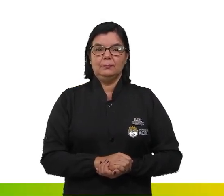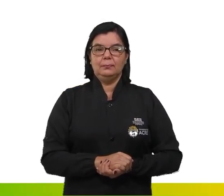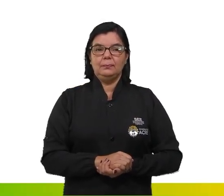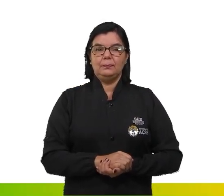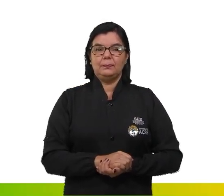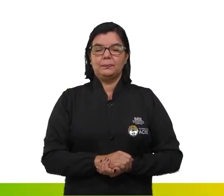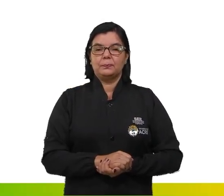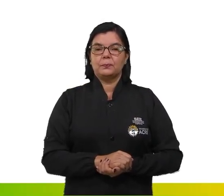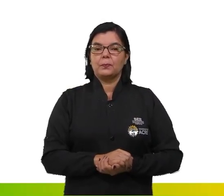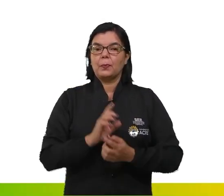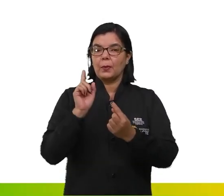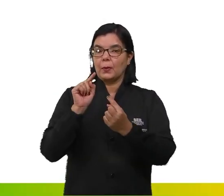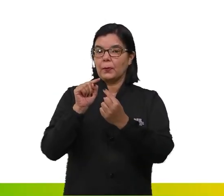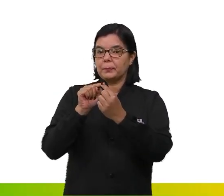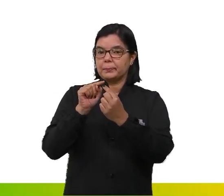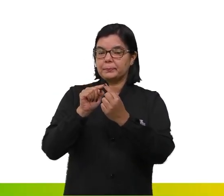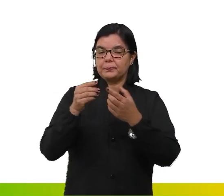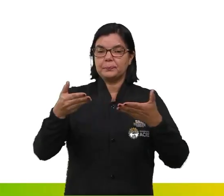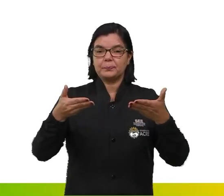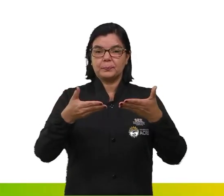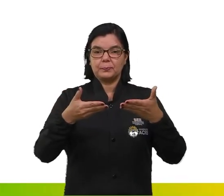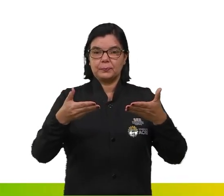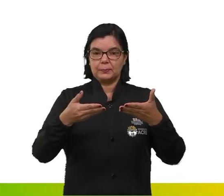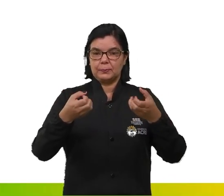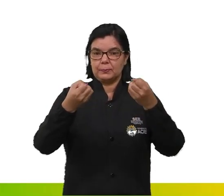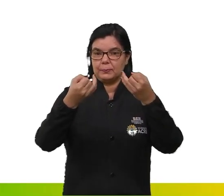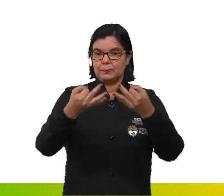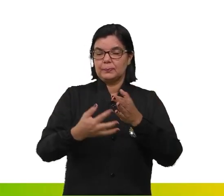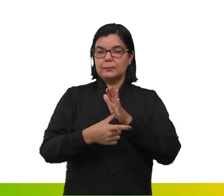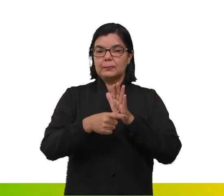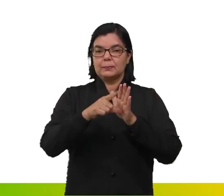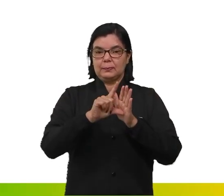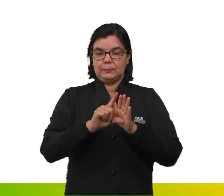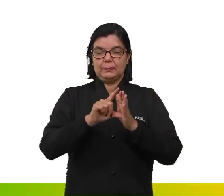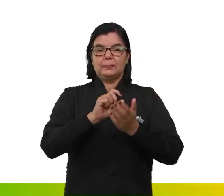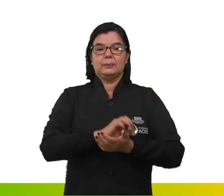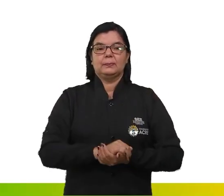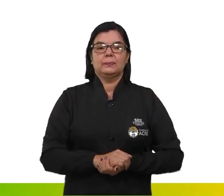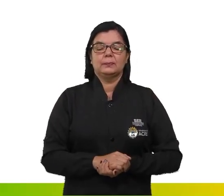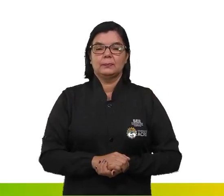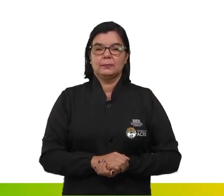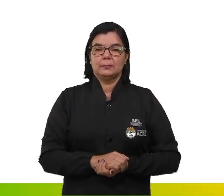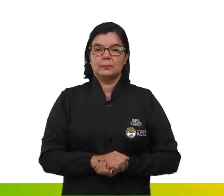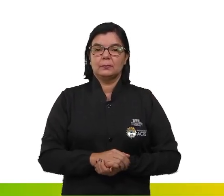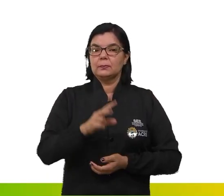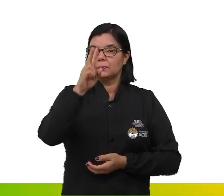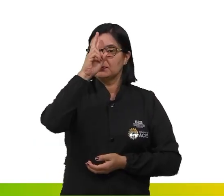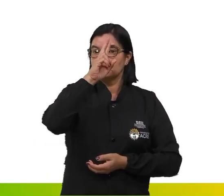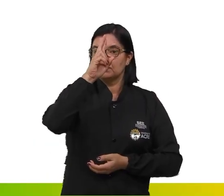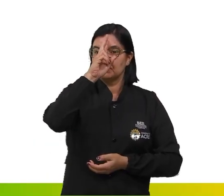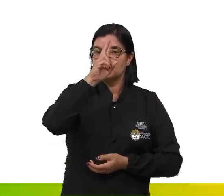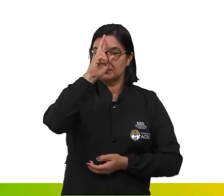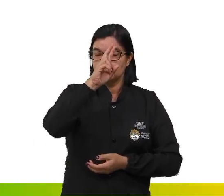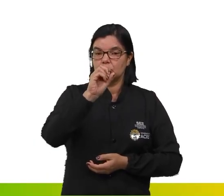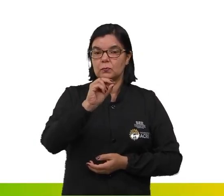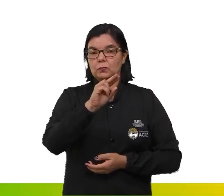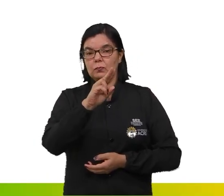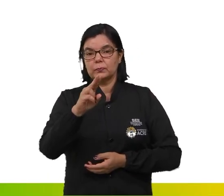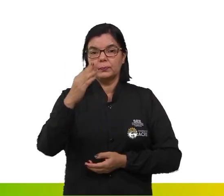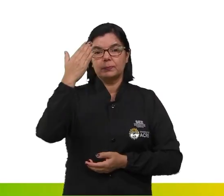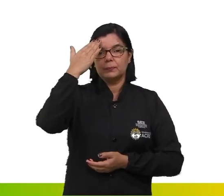Ok. O objetivo agora, como eu falei anteriormente, é nós relembrarmos ou entender